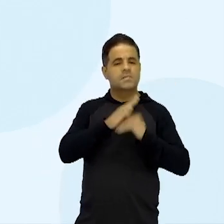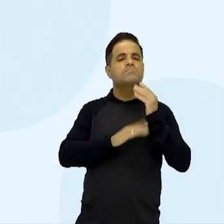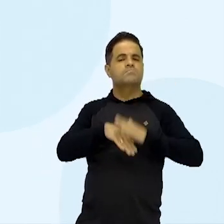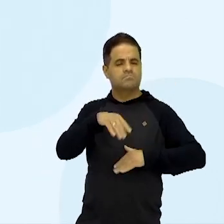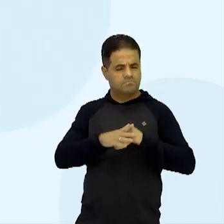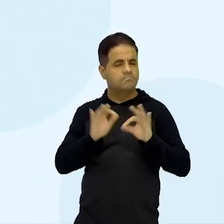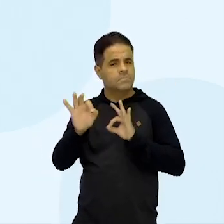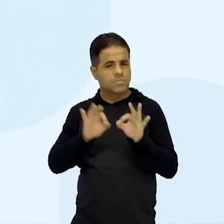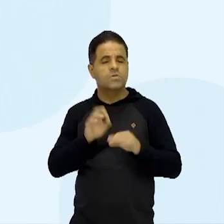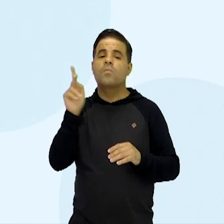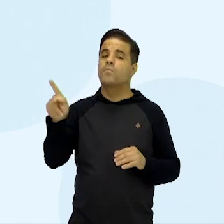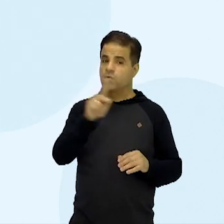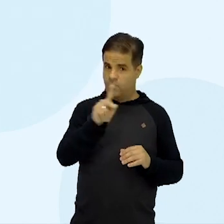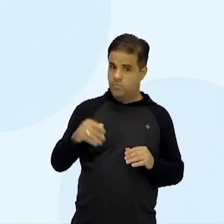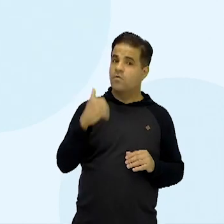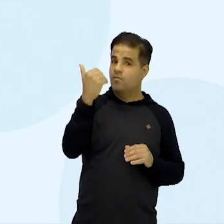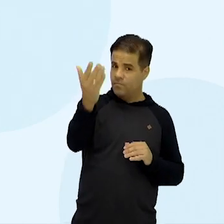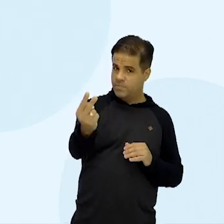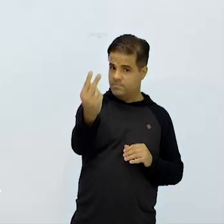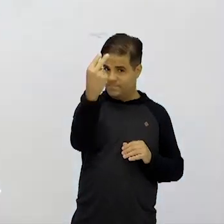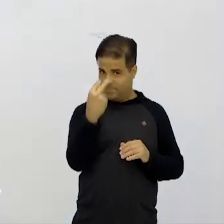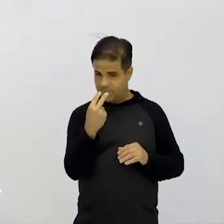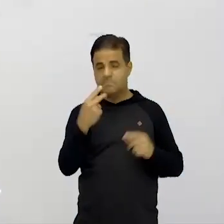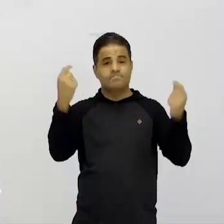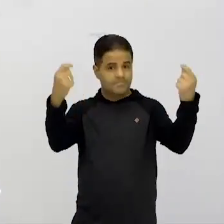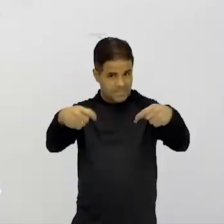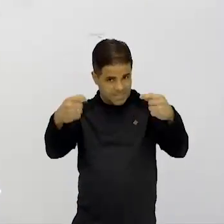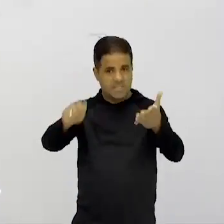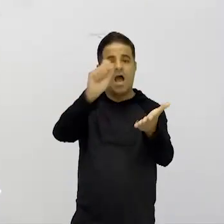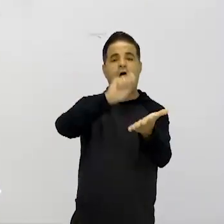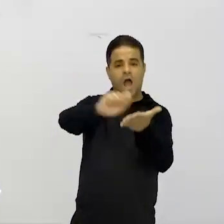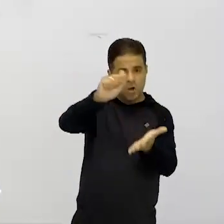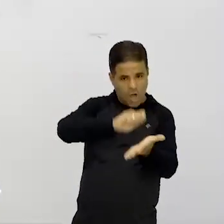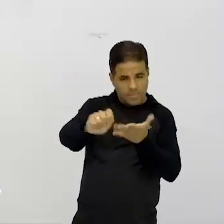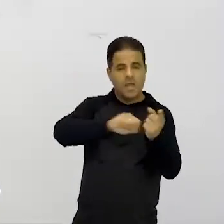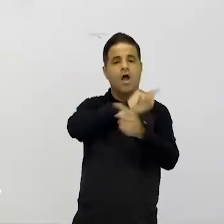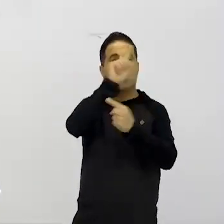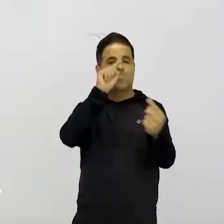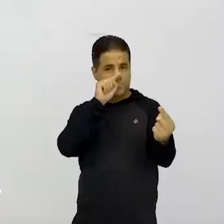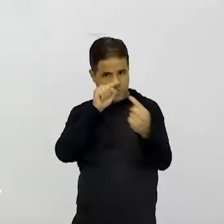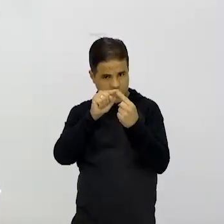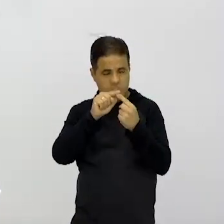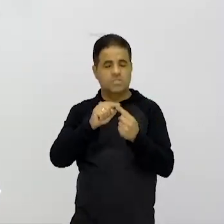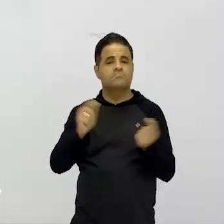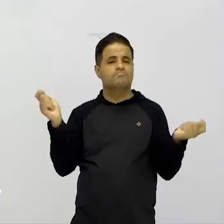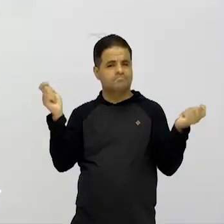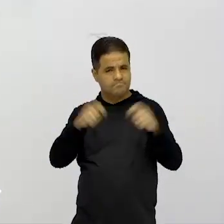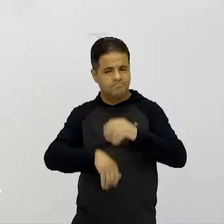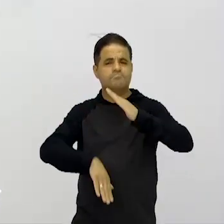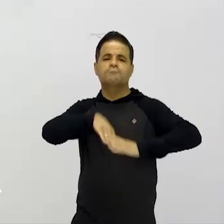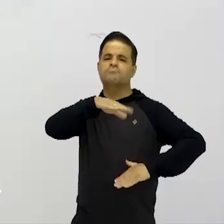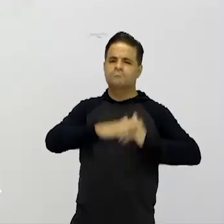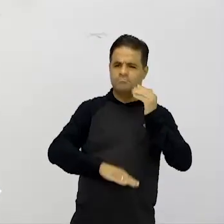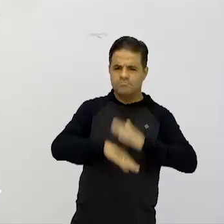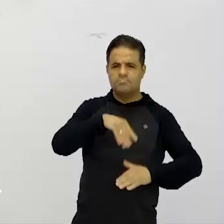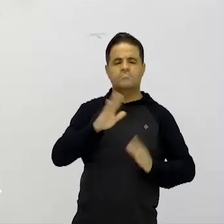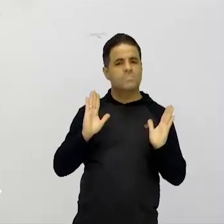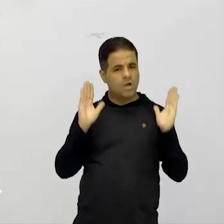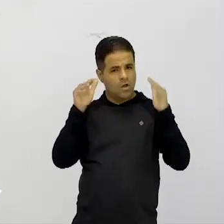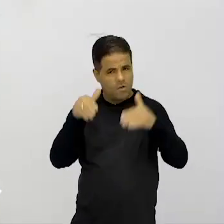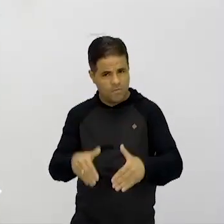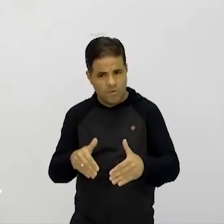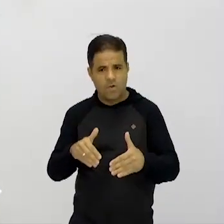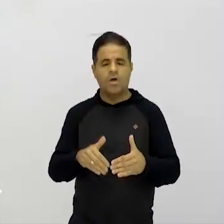ação. Então, o professor aí do outro lado da tela que precisa anotar o objetivo e a competência socioemocional em foco,